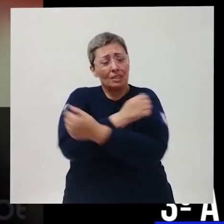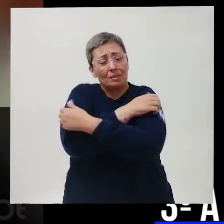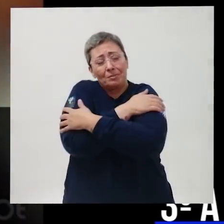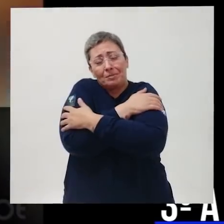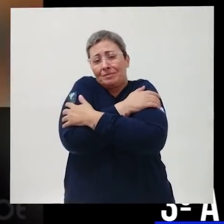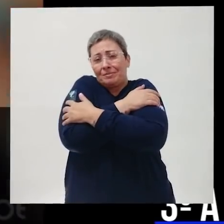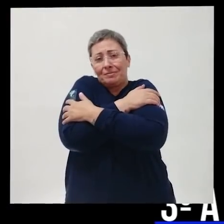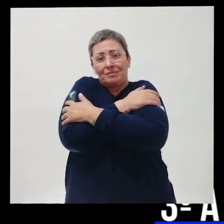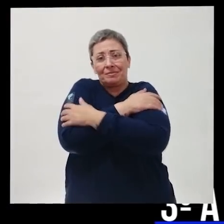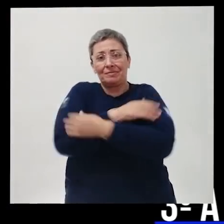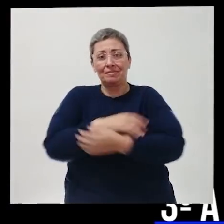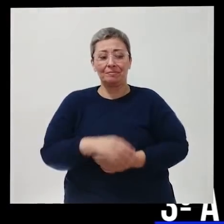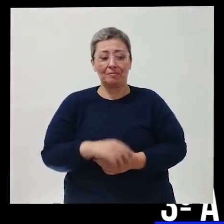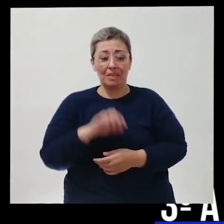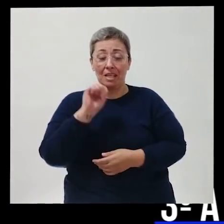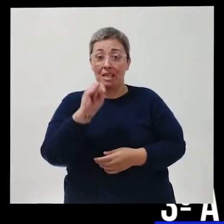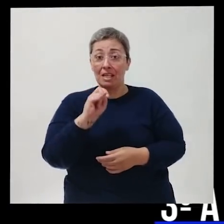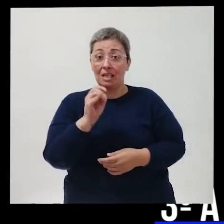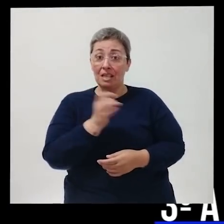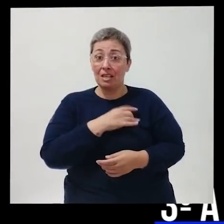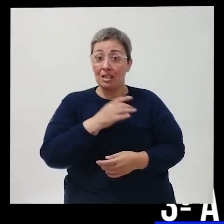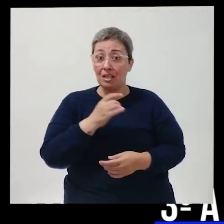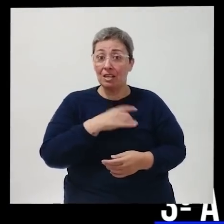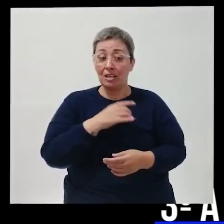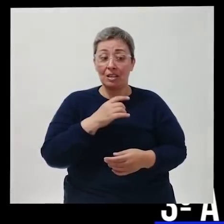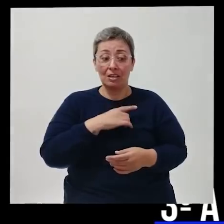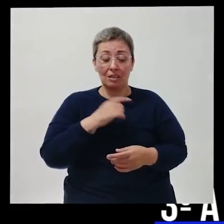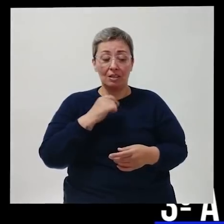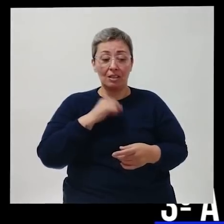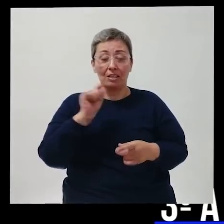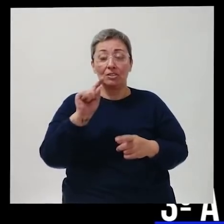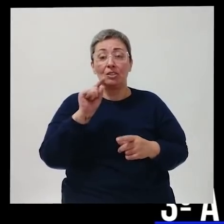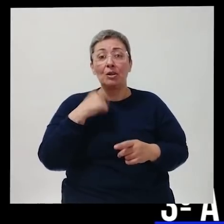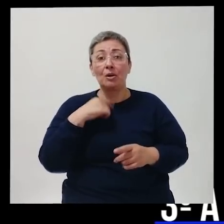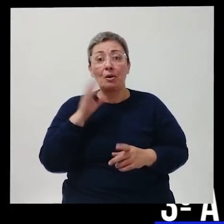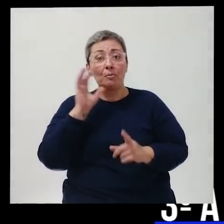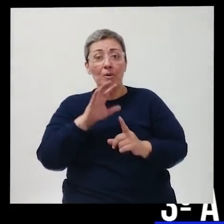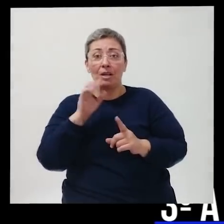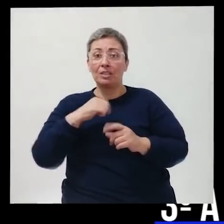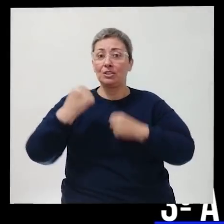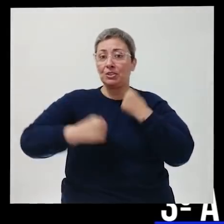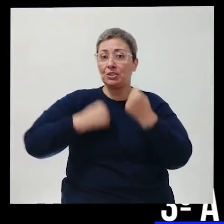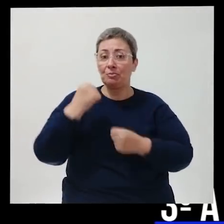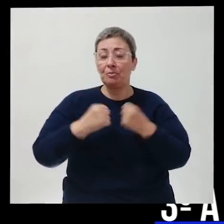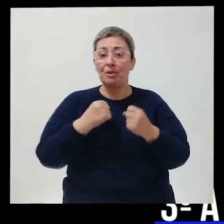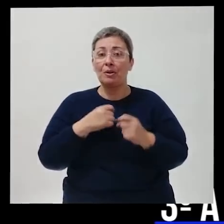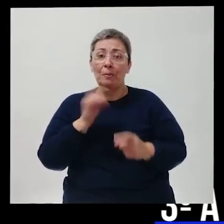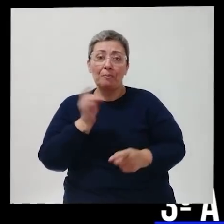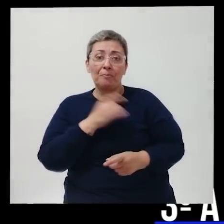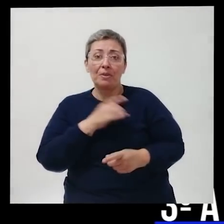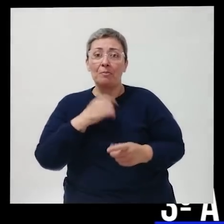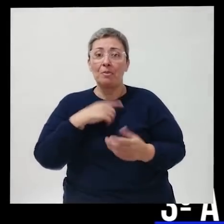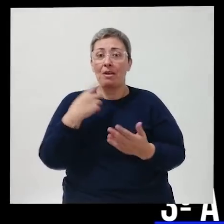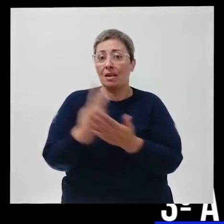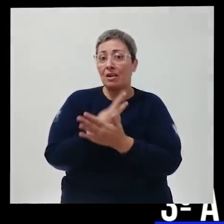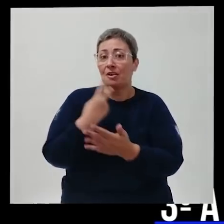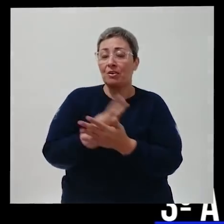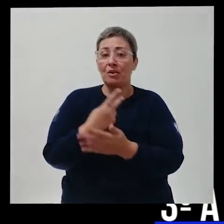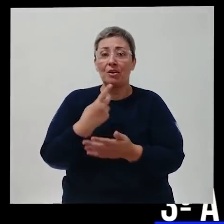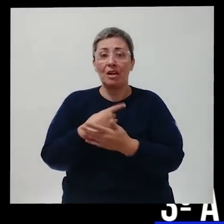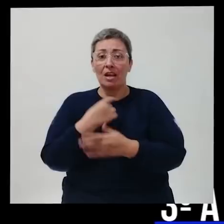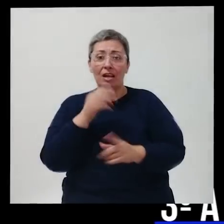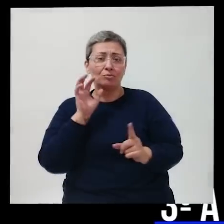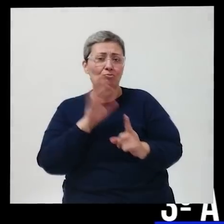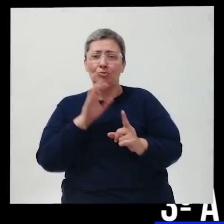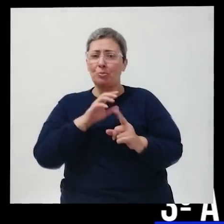de abraçar. Que o medo das tropeças não lhe impeça de correr. Que o medo de errar não lhe impeça